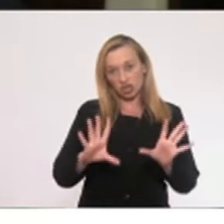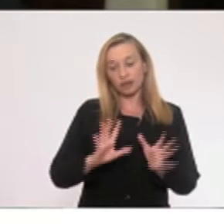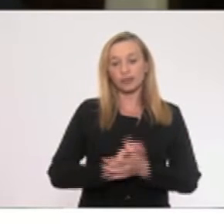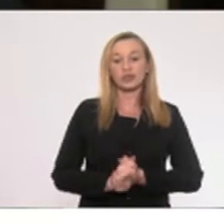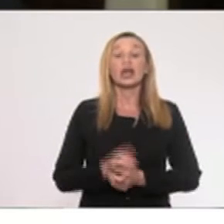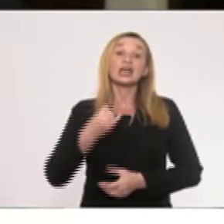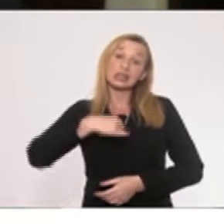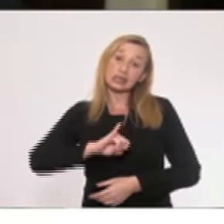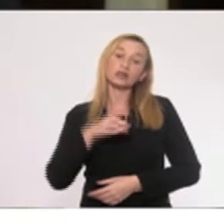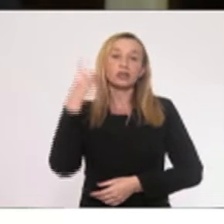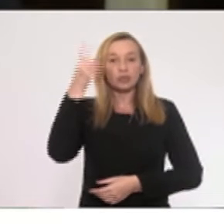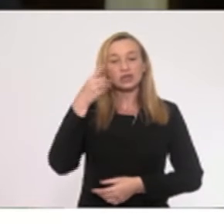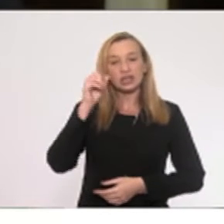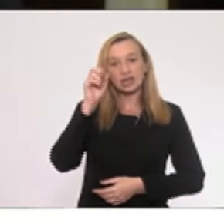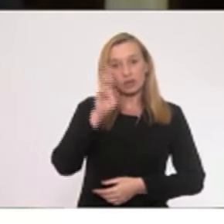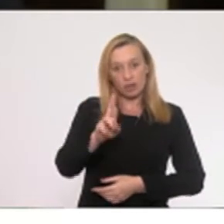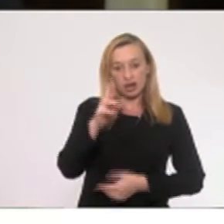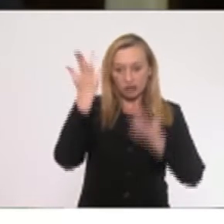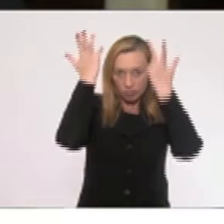o deputado Eliomar Coelho